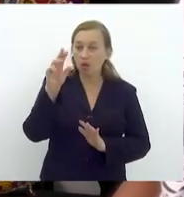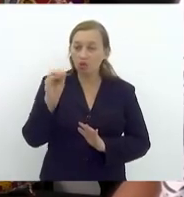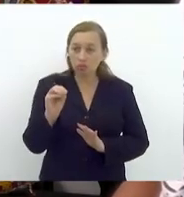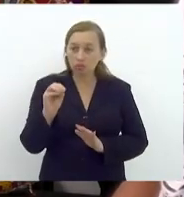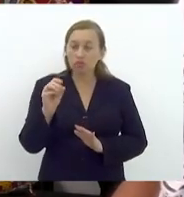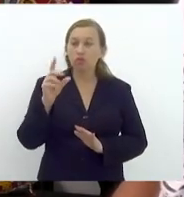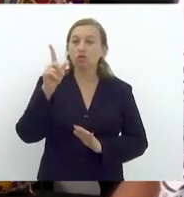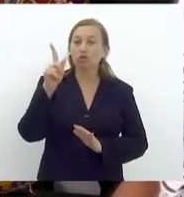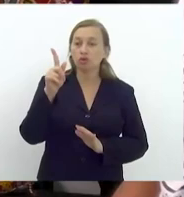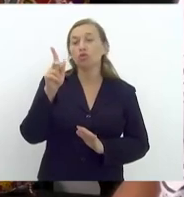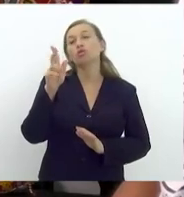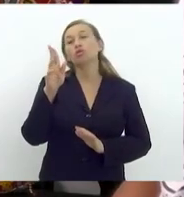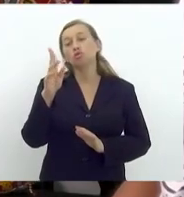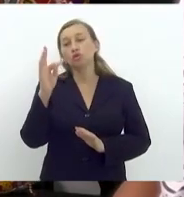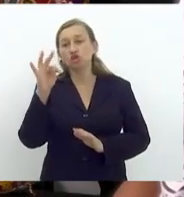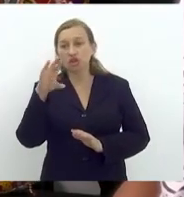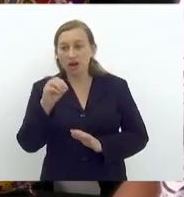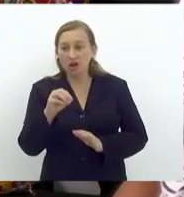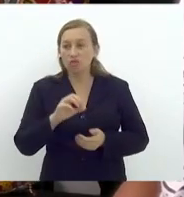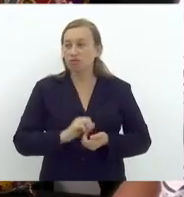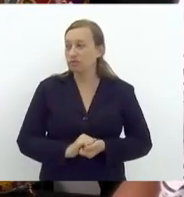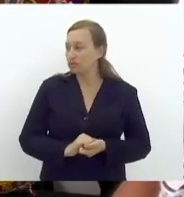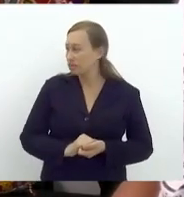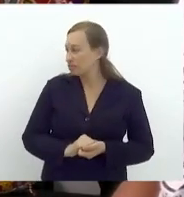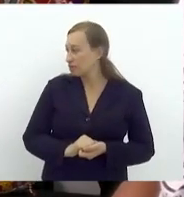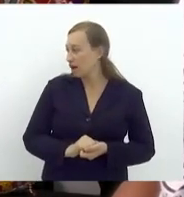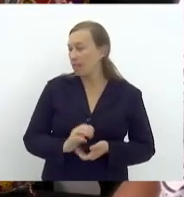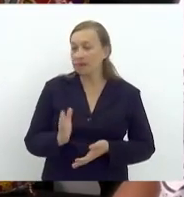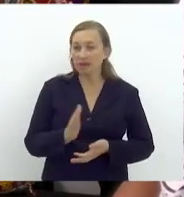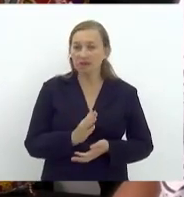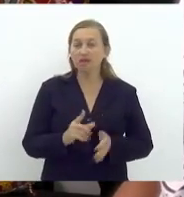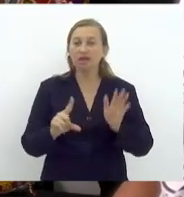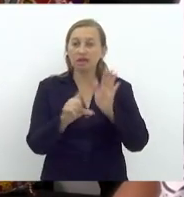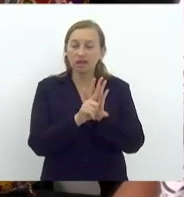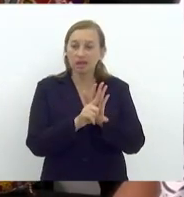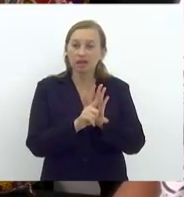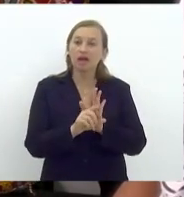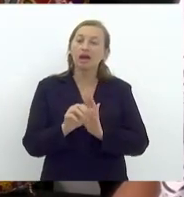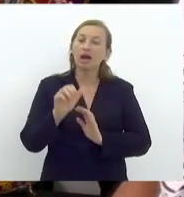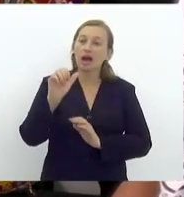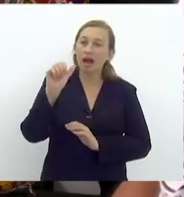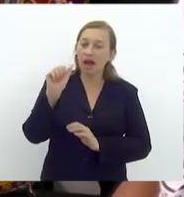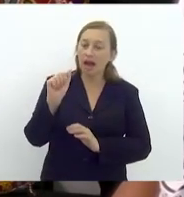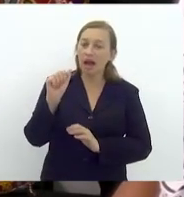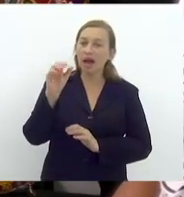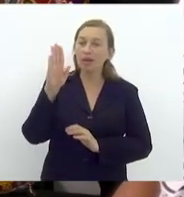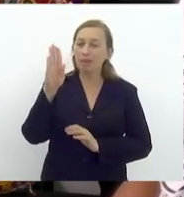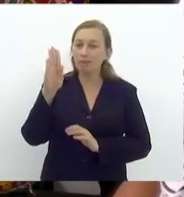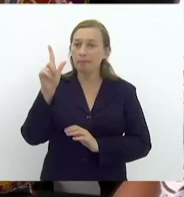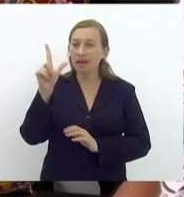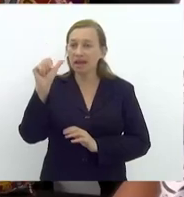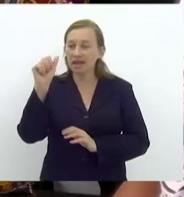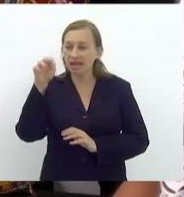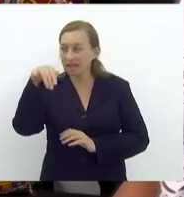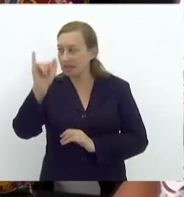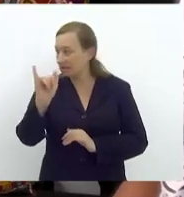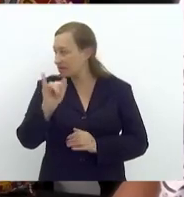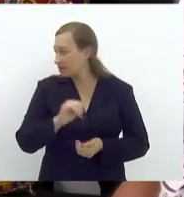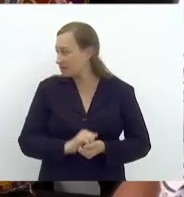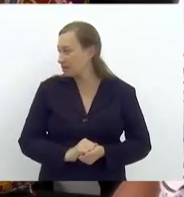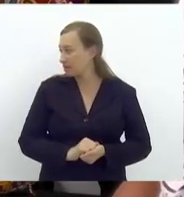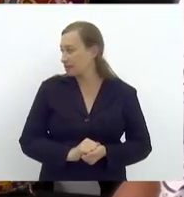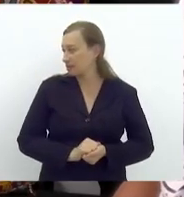construídas pelos movimentos sociais junto aos gestores e parlamentares Então é isso que a gente está vivendo agora né No momento de